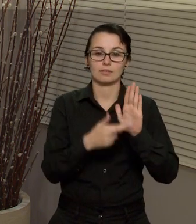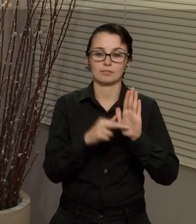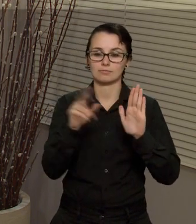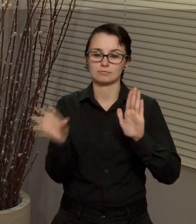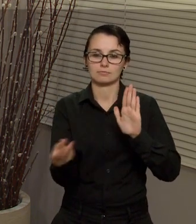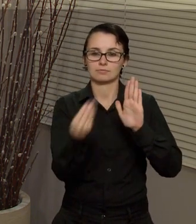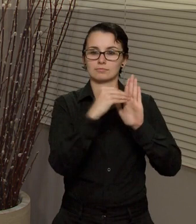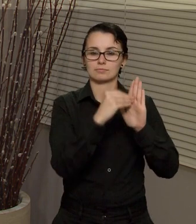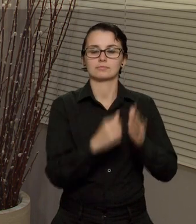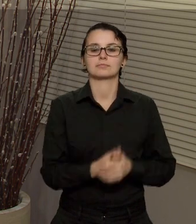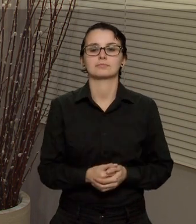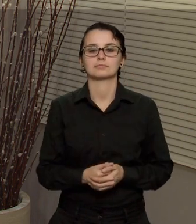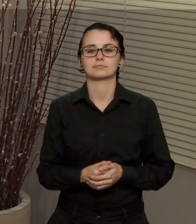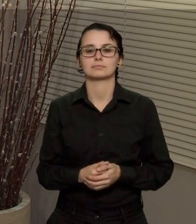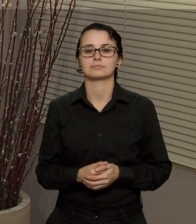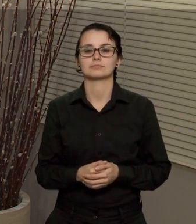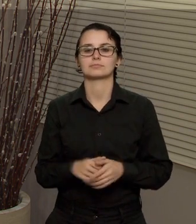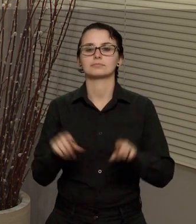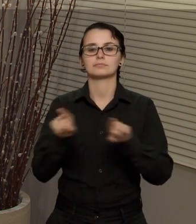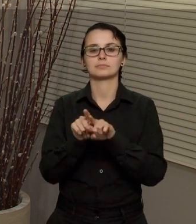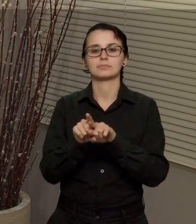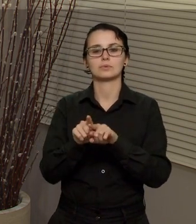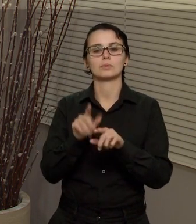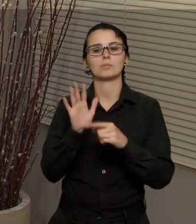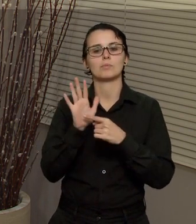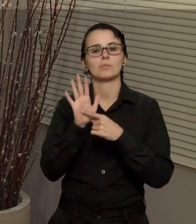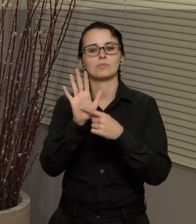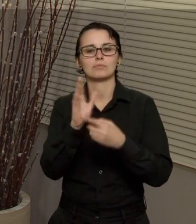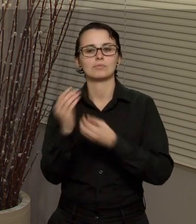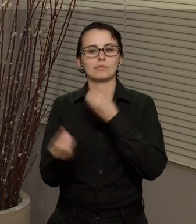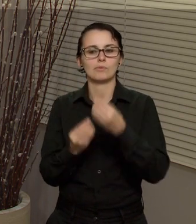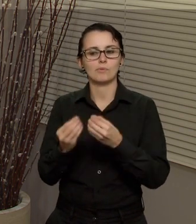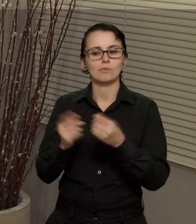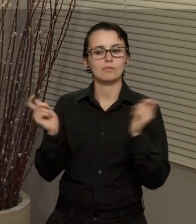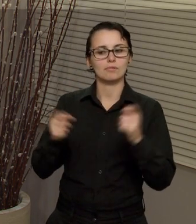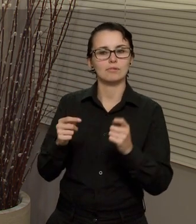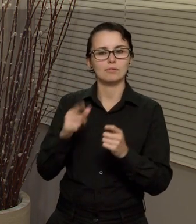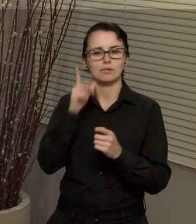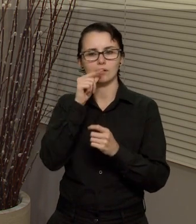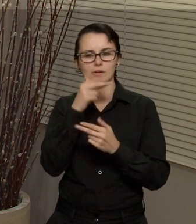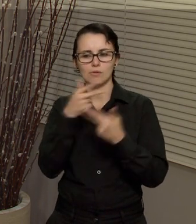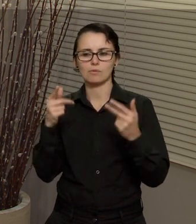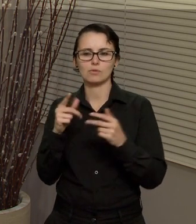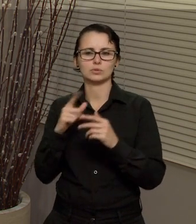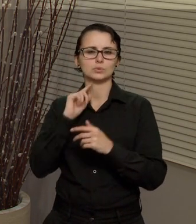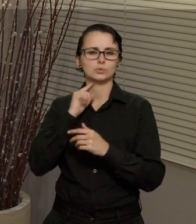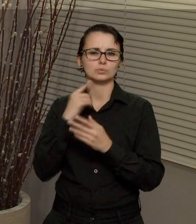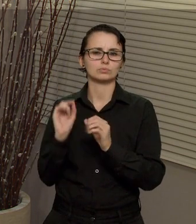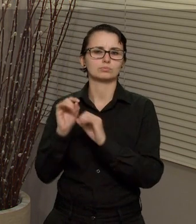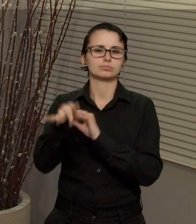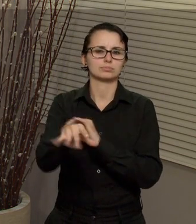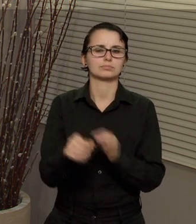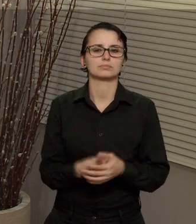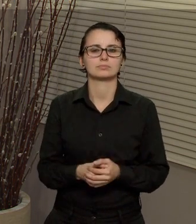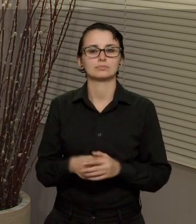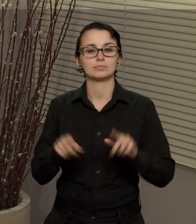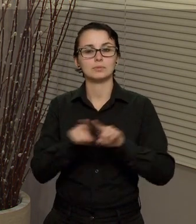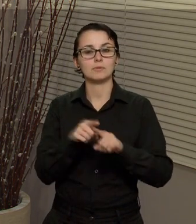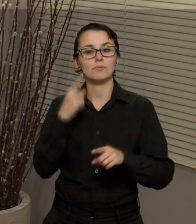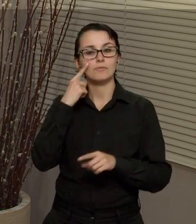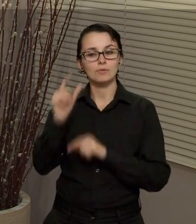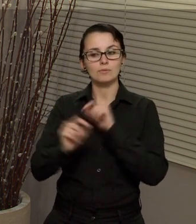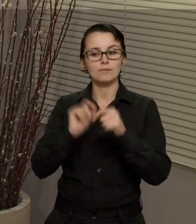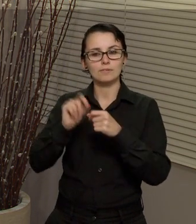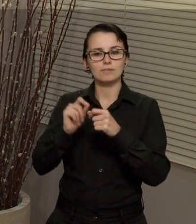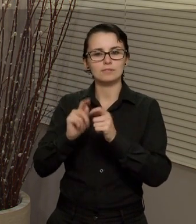enquadramento, bem como estabelece as condições e padrões de lançamento de efluentes, além de dar outras providências